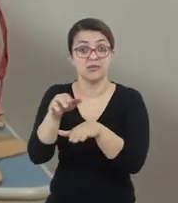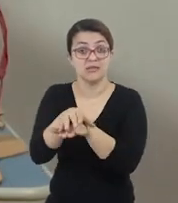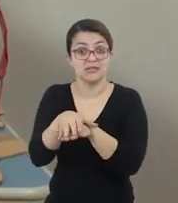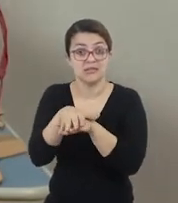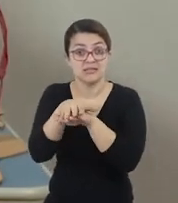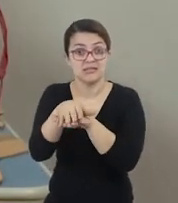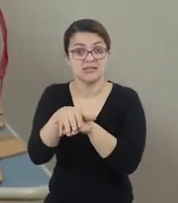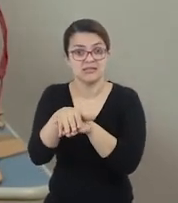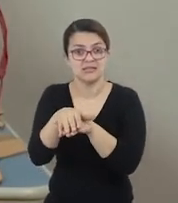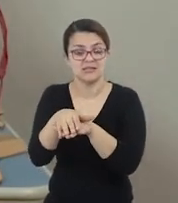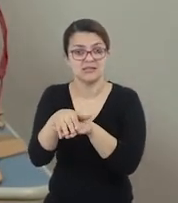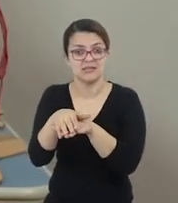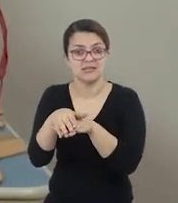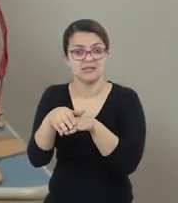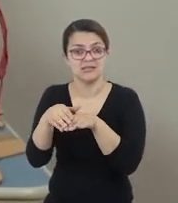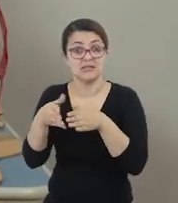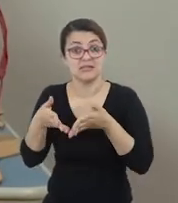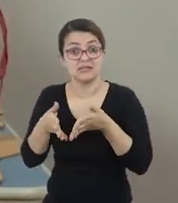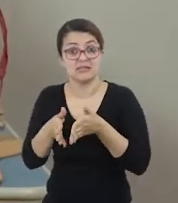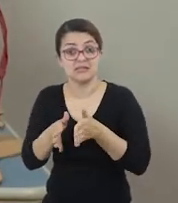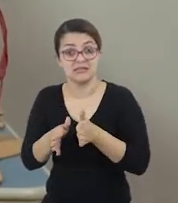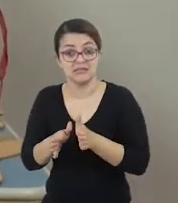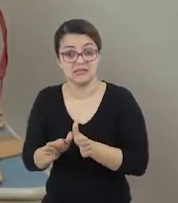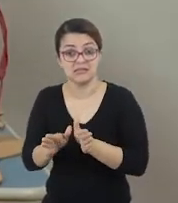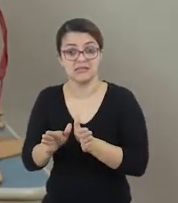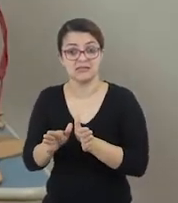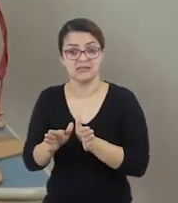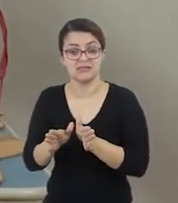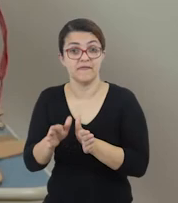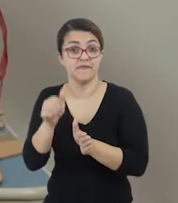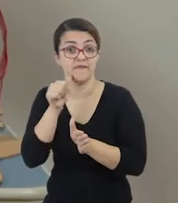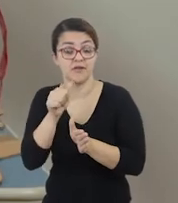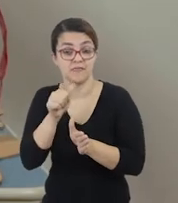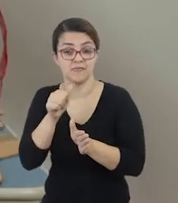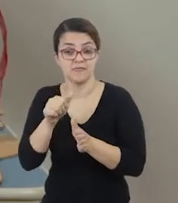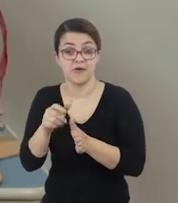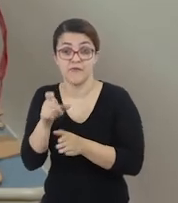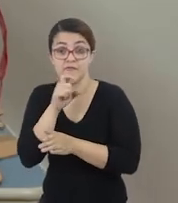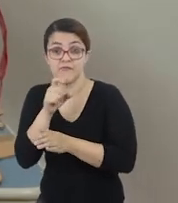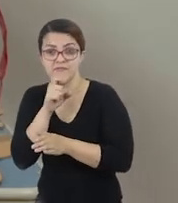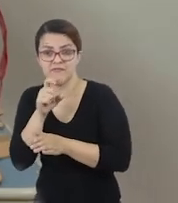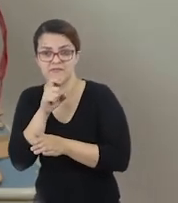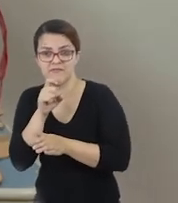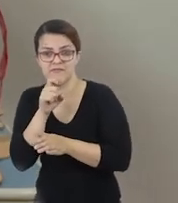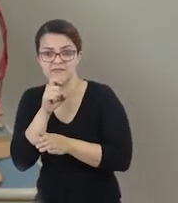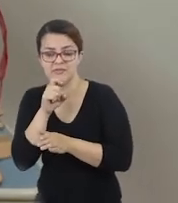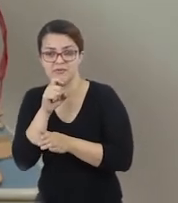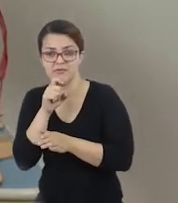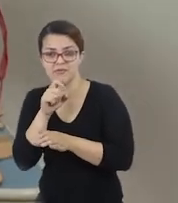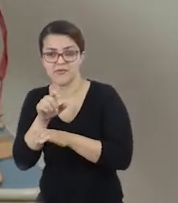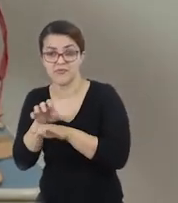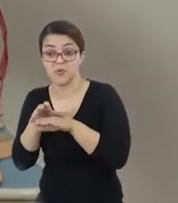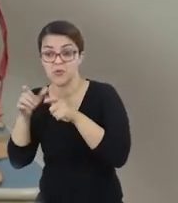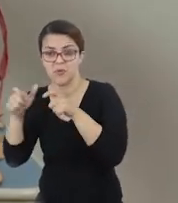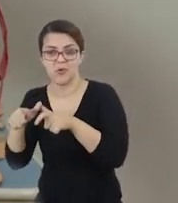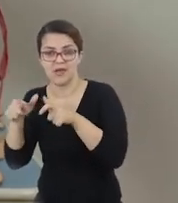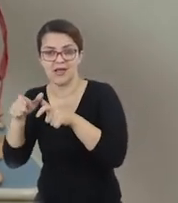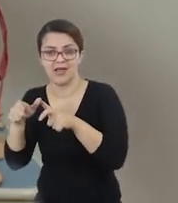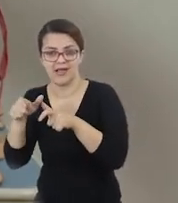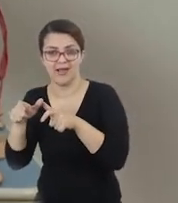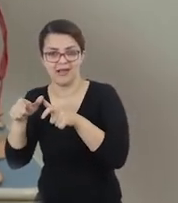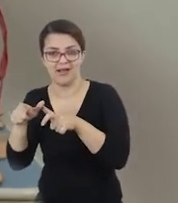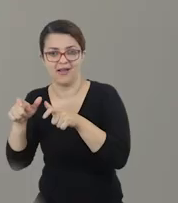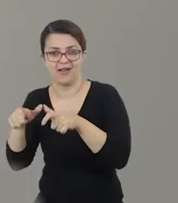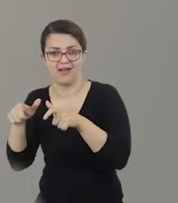muitas tartaruguinhas macho, tá? Então, o sexo do bebê... do filhotinho, ele é definido de acordo com o clima